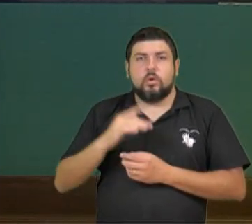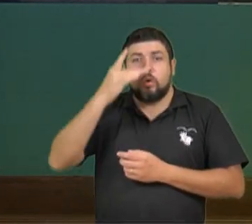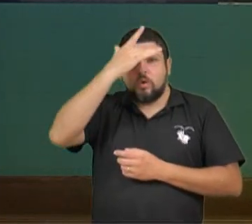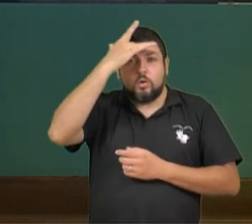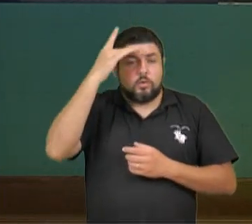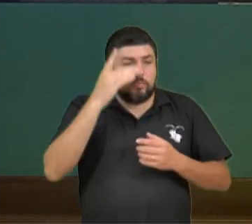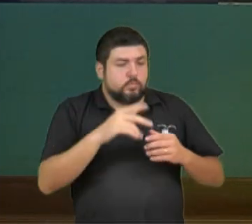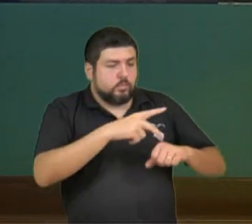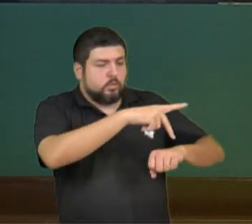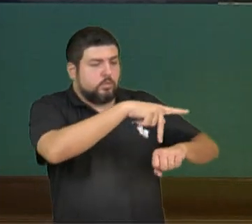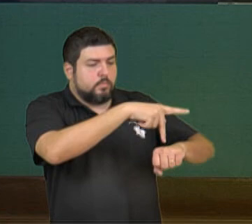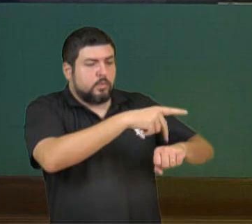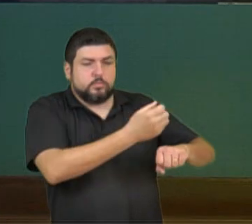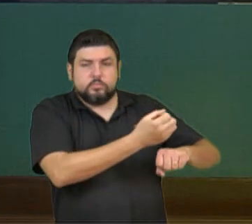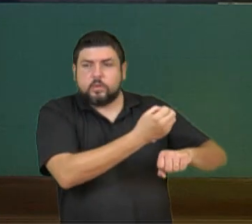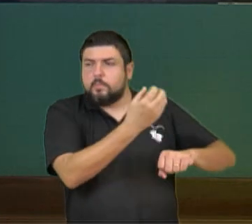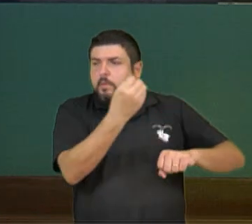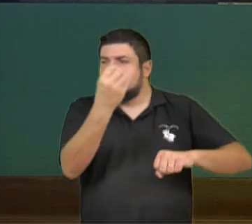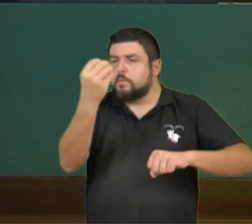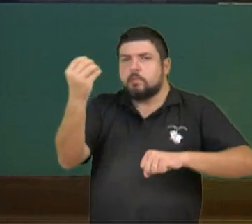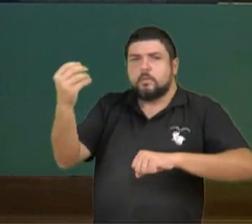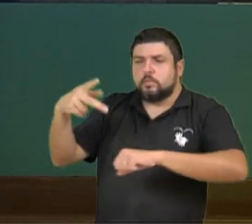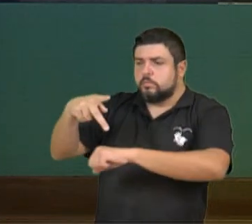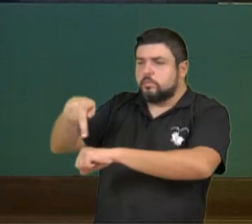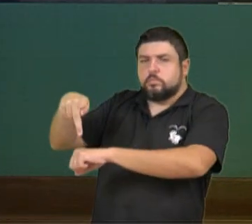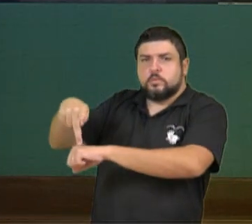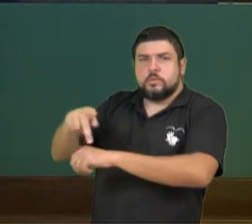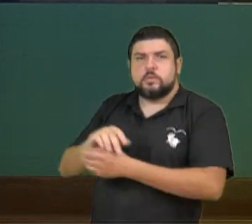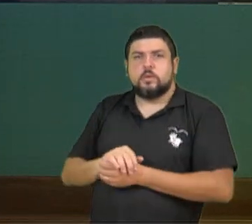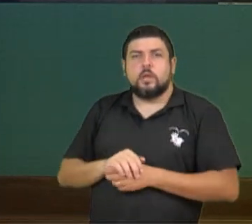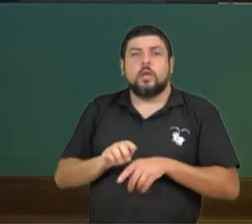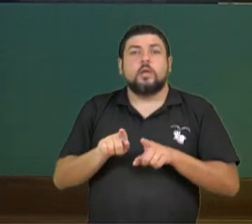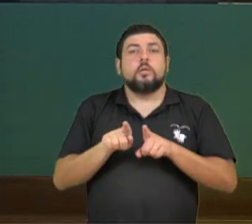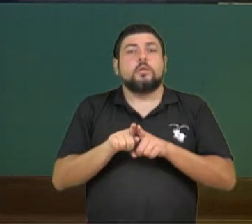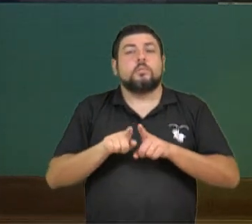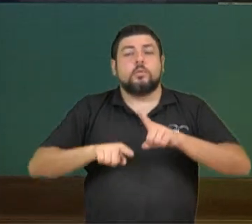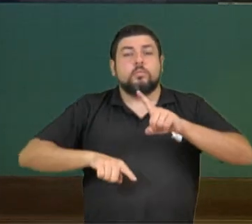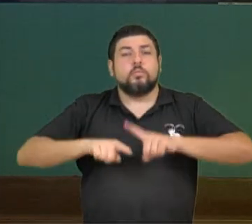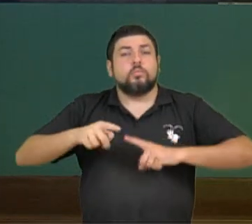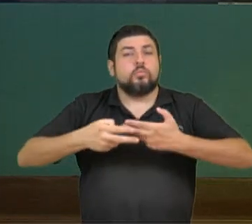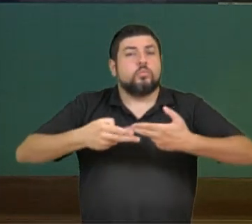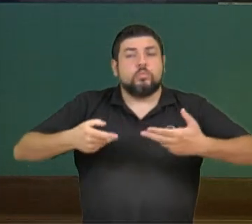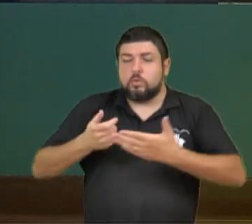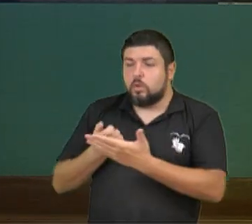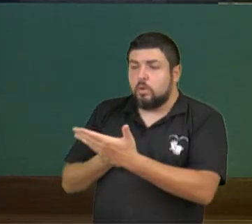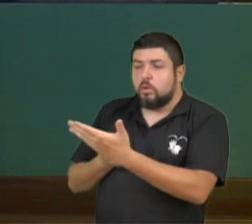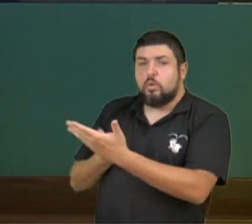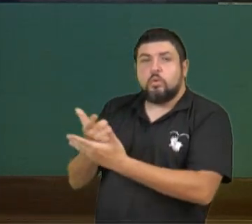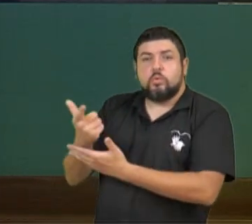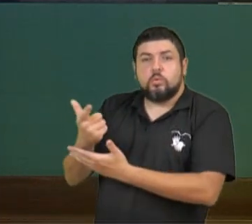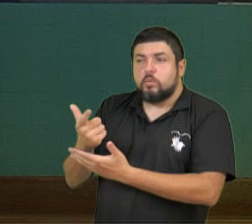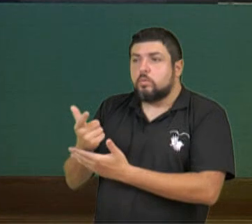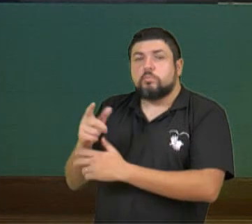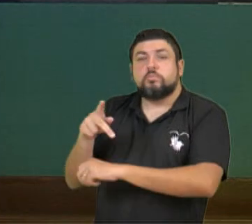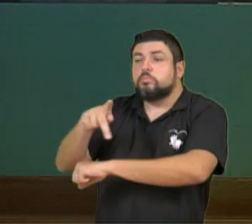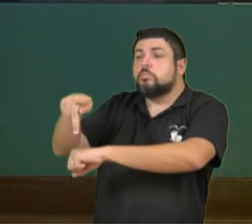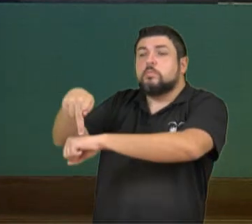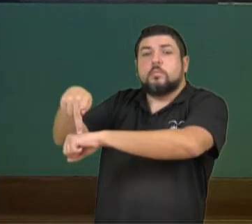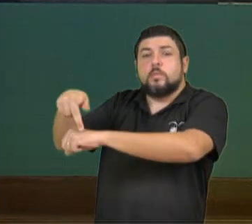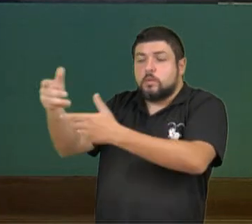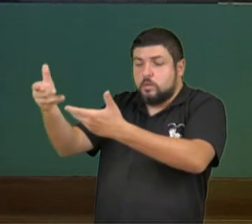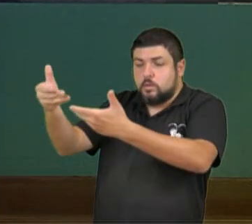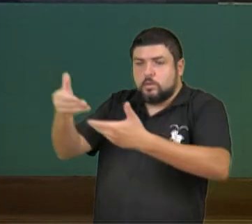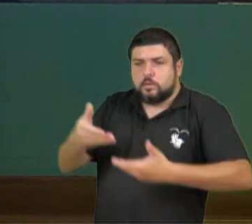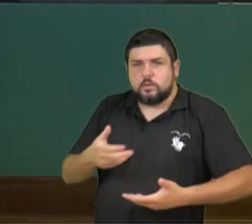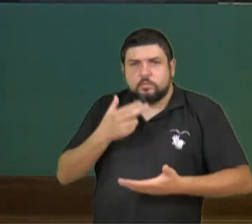um país B, a situação de você comprar um produto que venha de outro país e chega até suas mãos pelo correio, ou até quando você